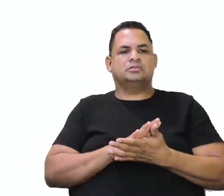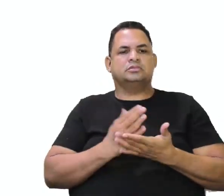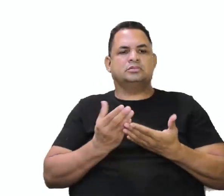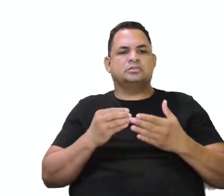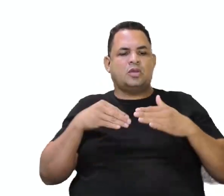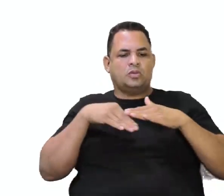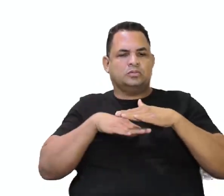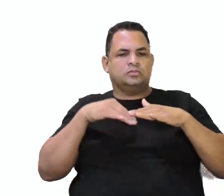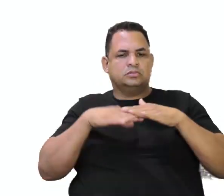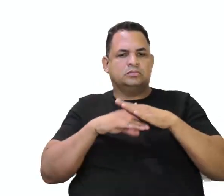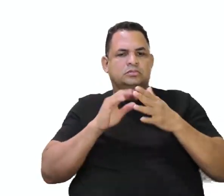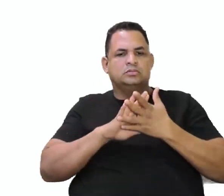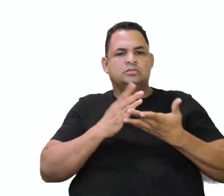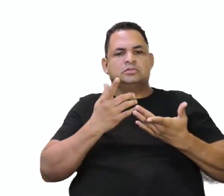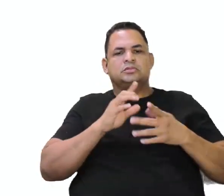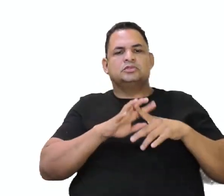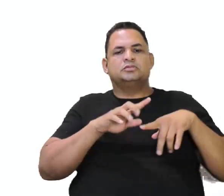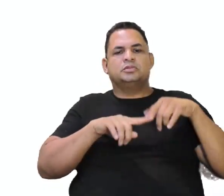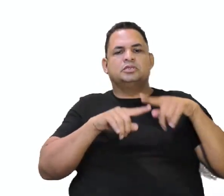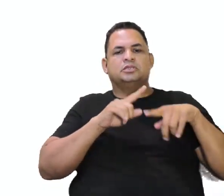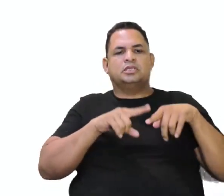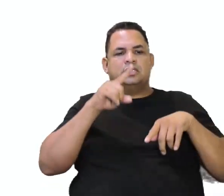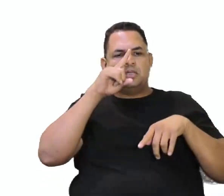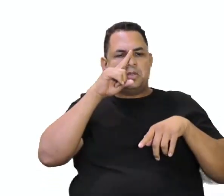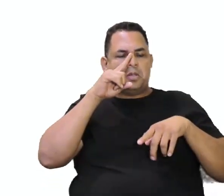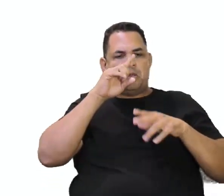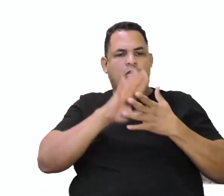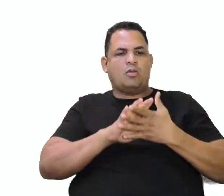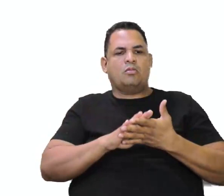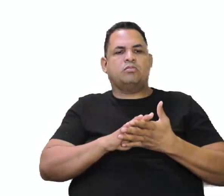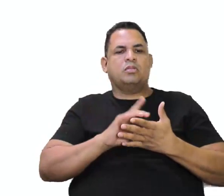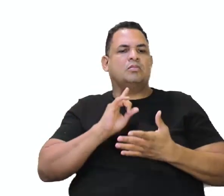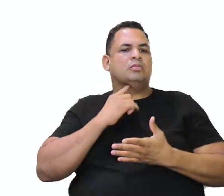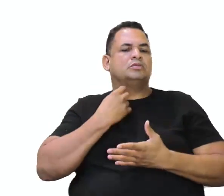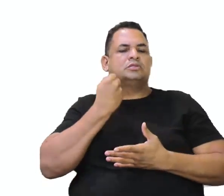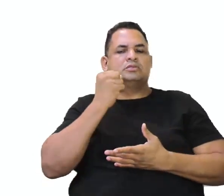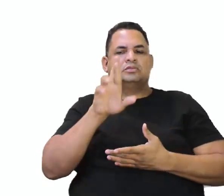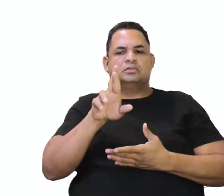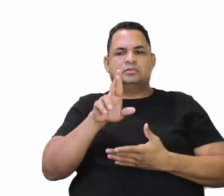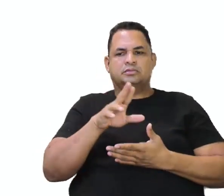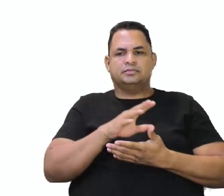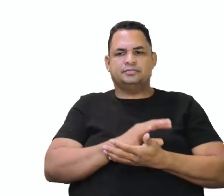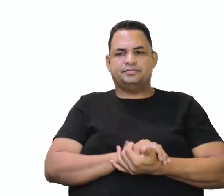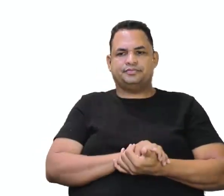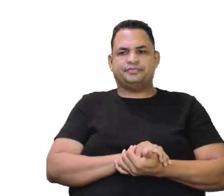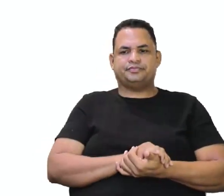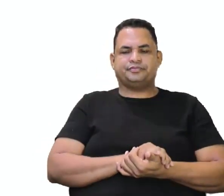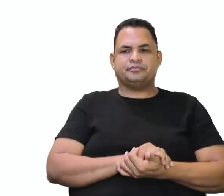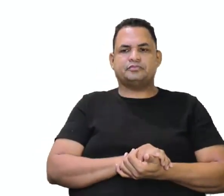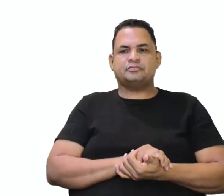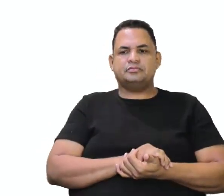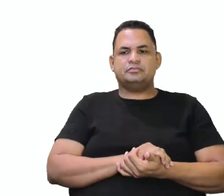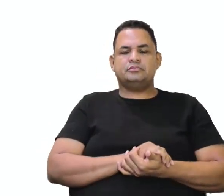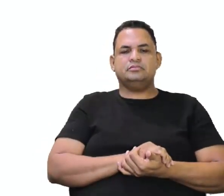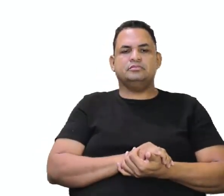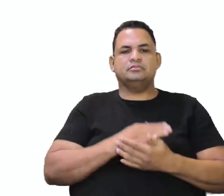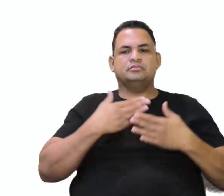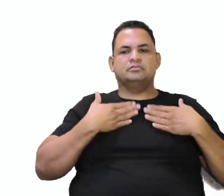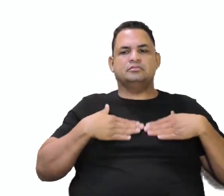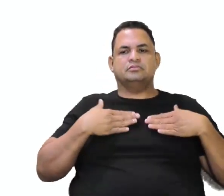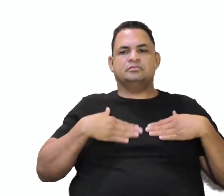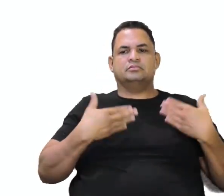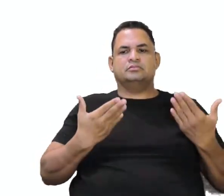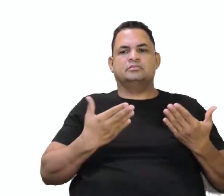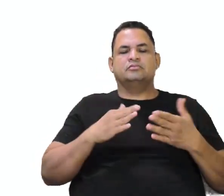de resíduos tóxicos ou com a poluição do ar. Muito tranquila essa daqui, né?